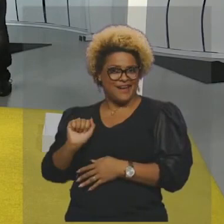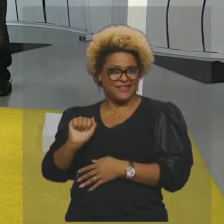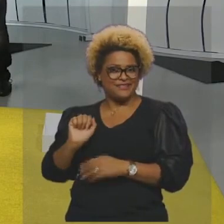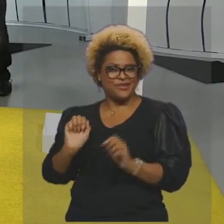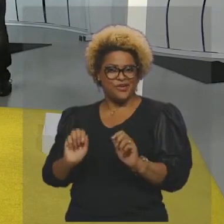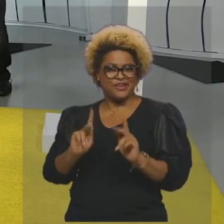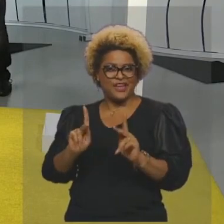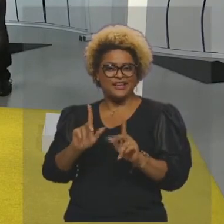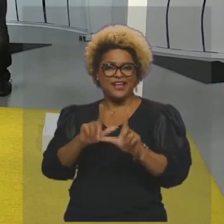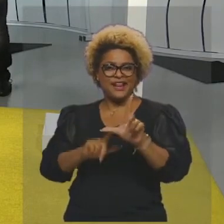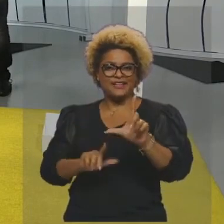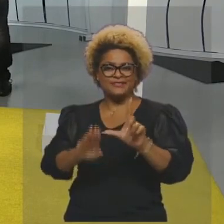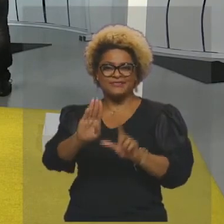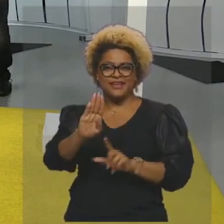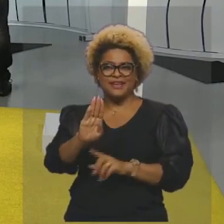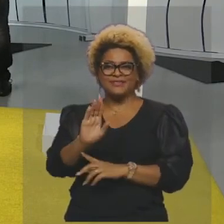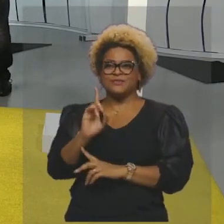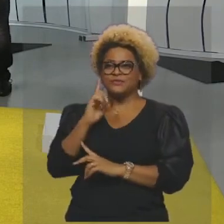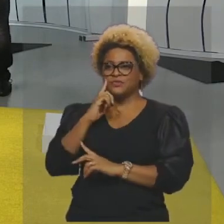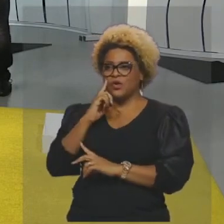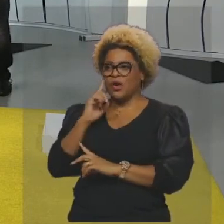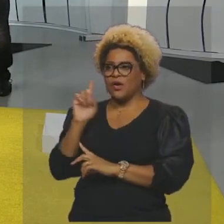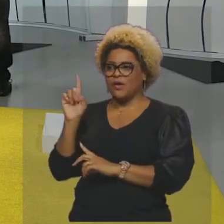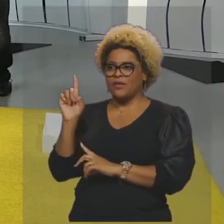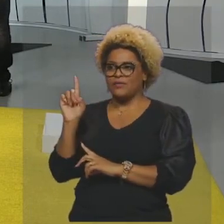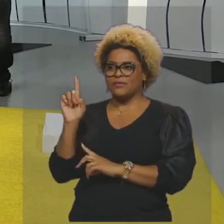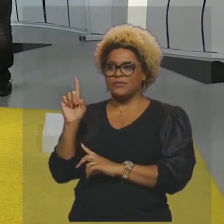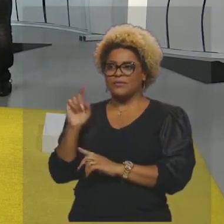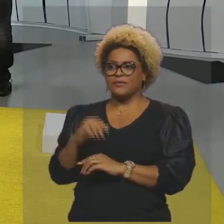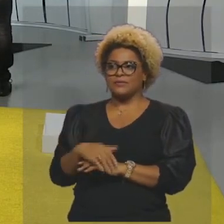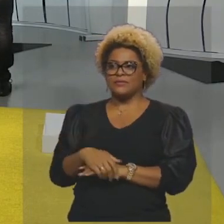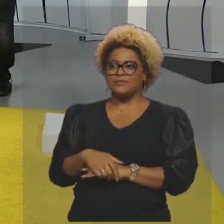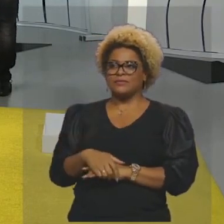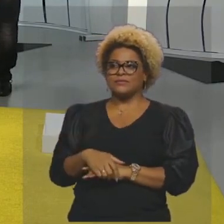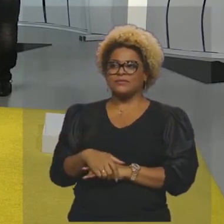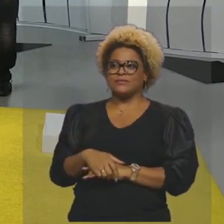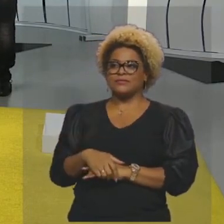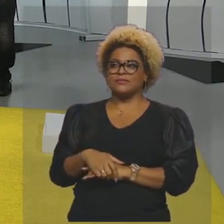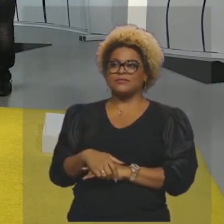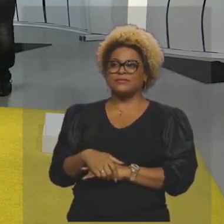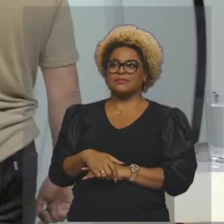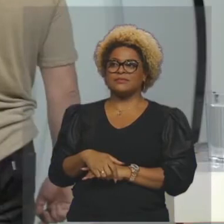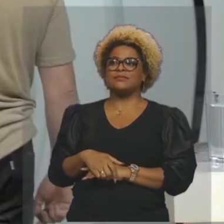B. Olha o que nós vamos fazer agora.